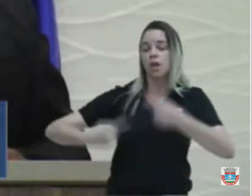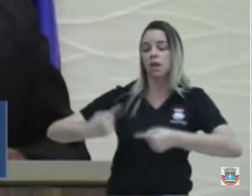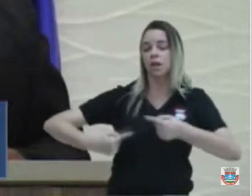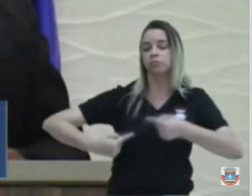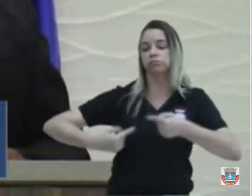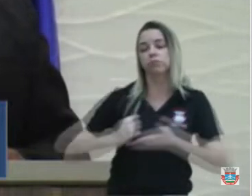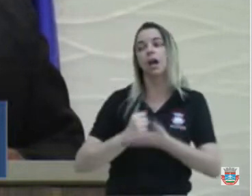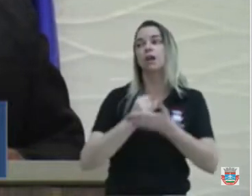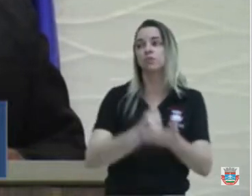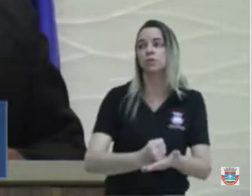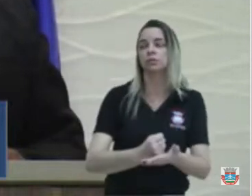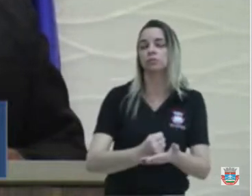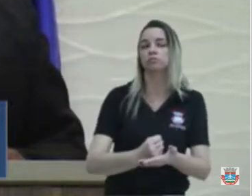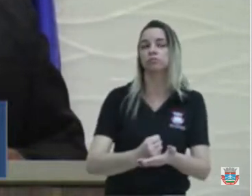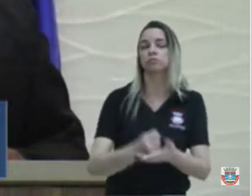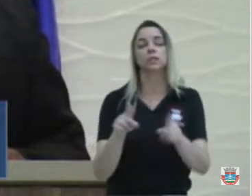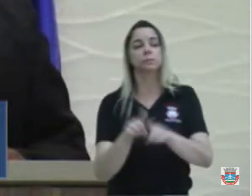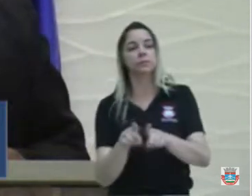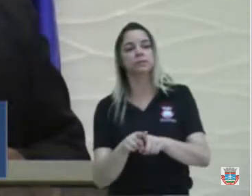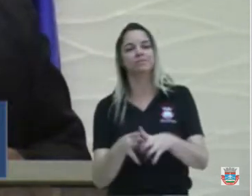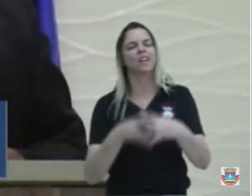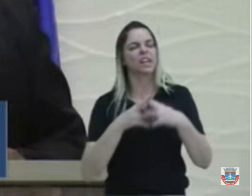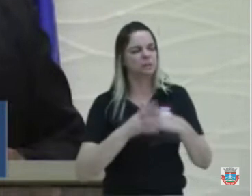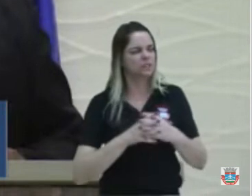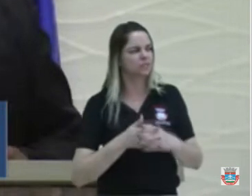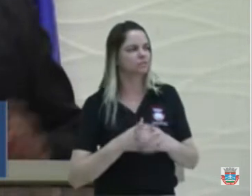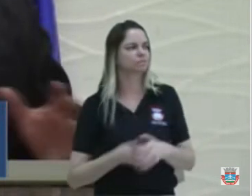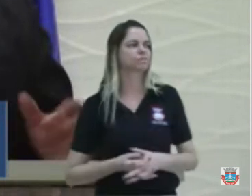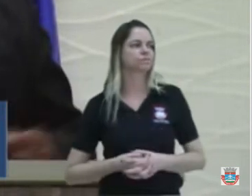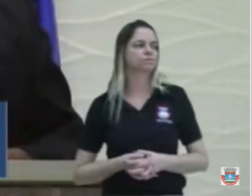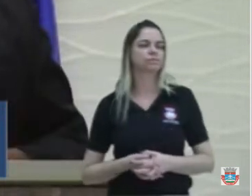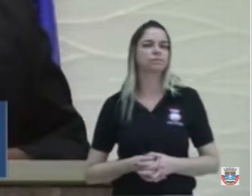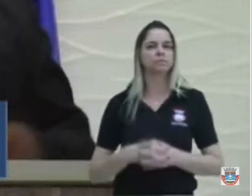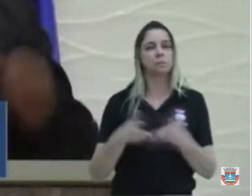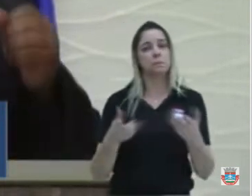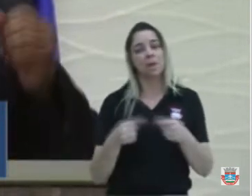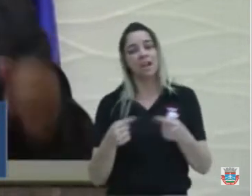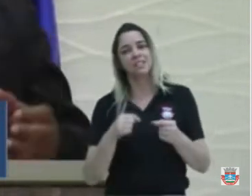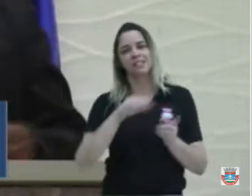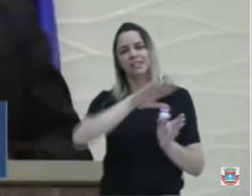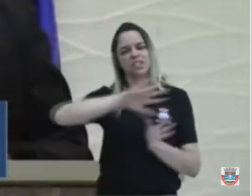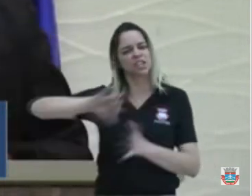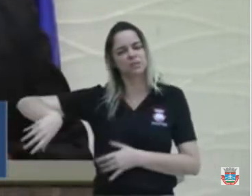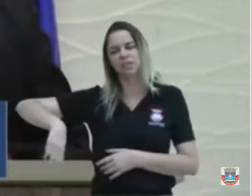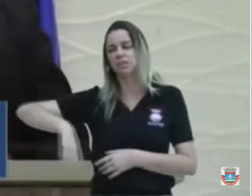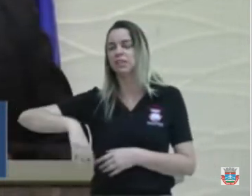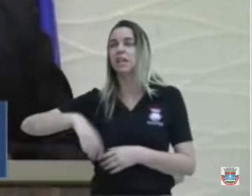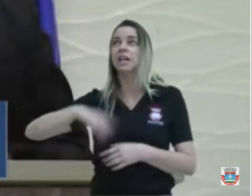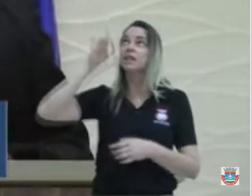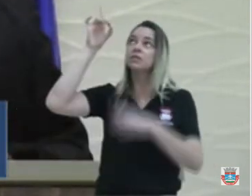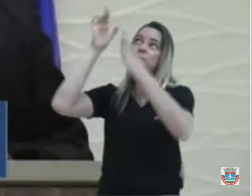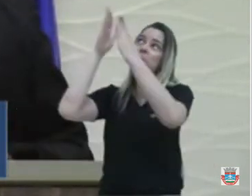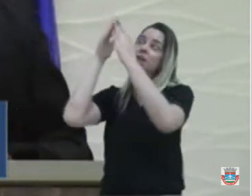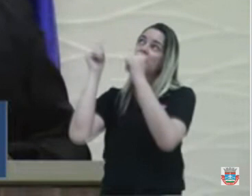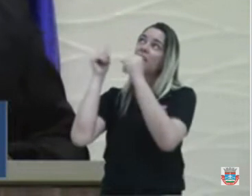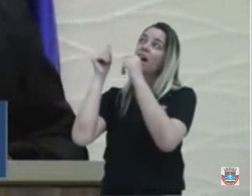ajuda, como também atrapalha. Mas vamos deixar para lá, pedir a Deus que